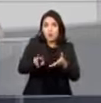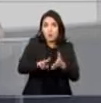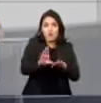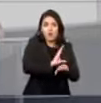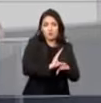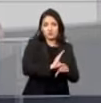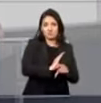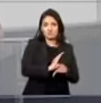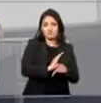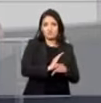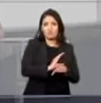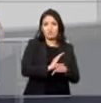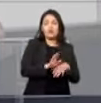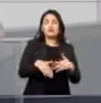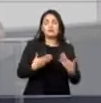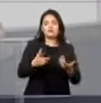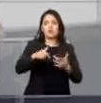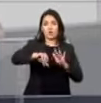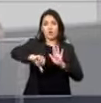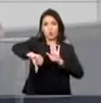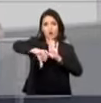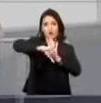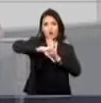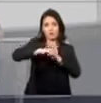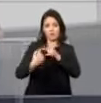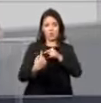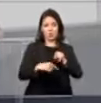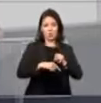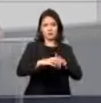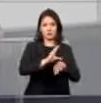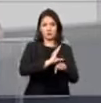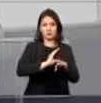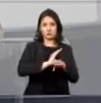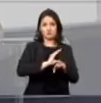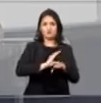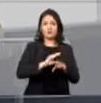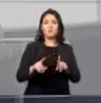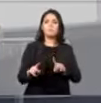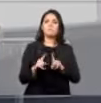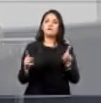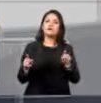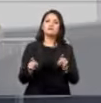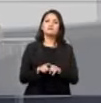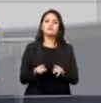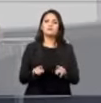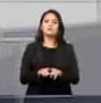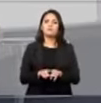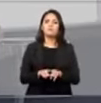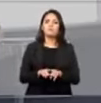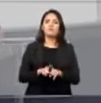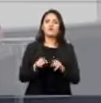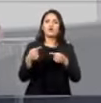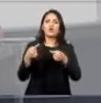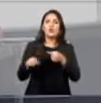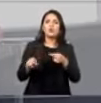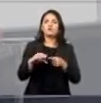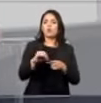crime contra a Constituição, viola também o Código